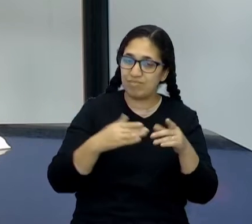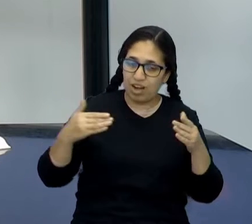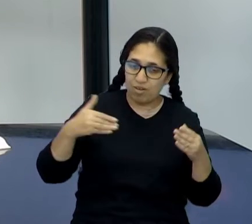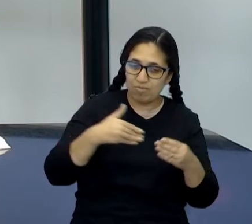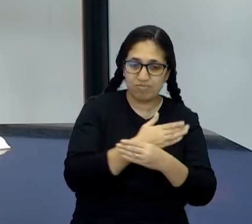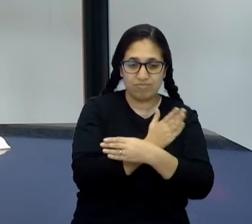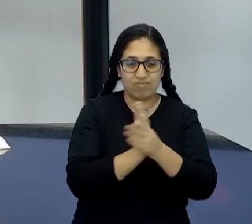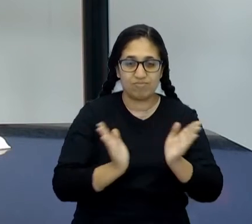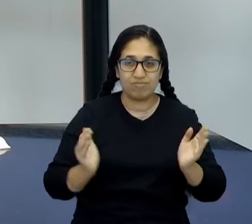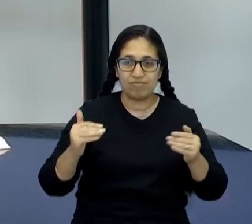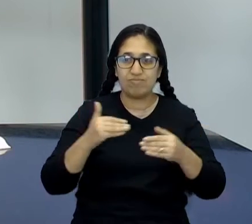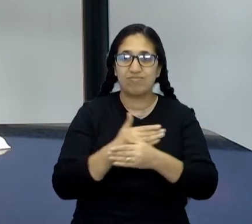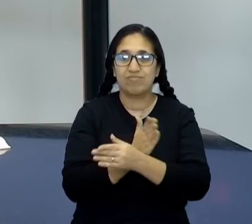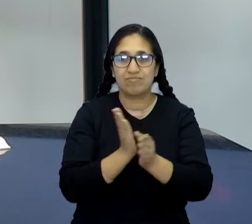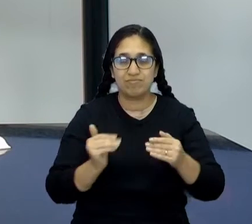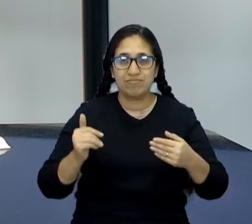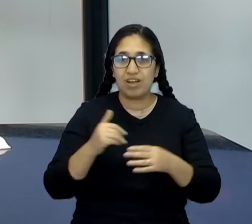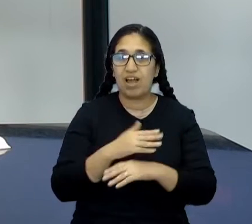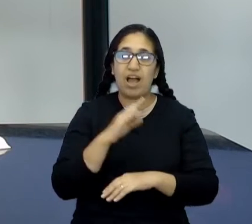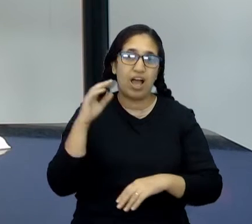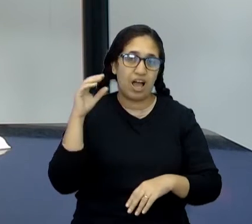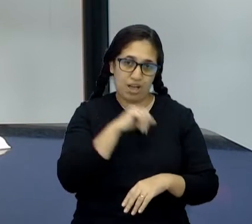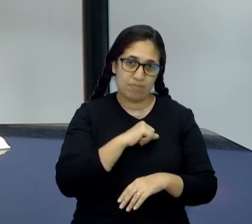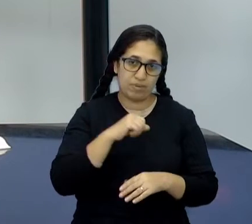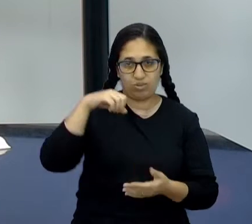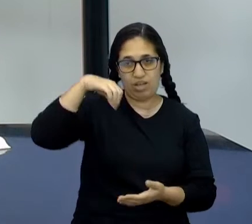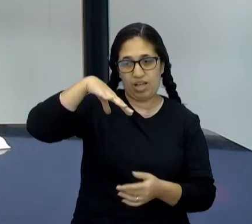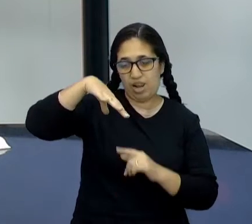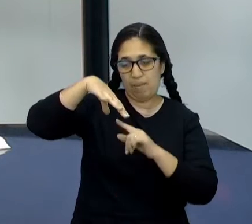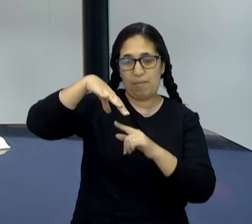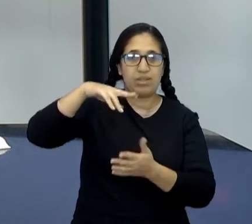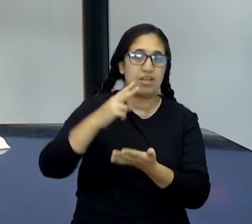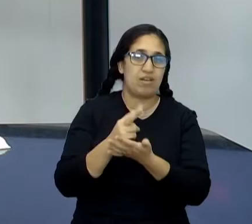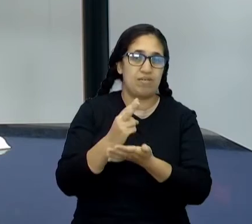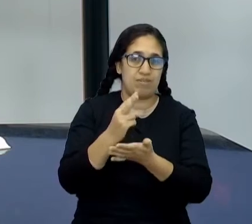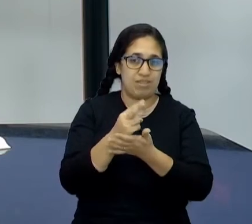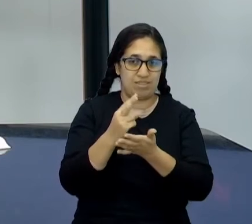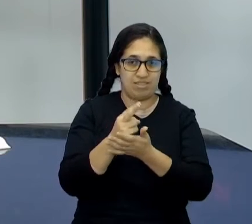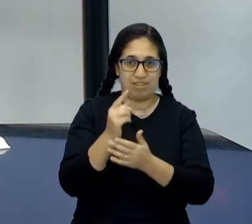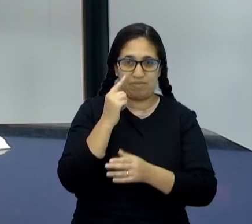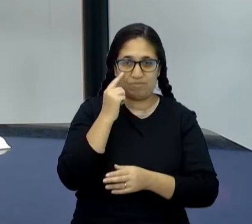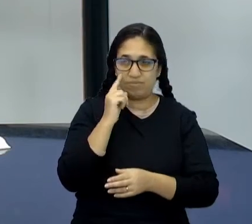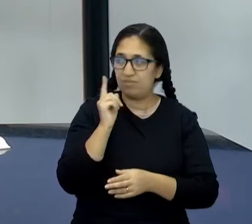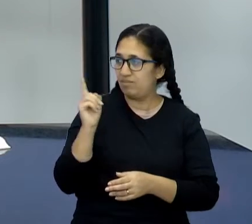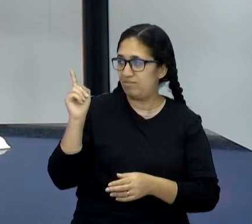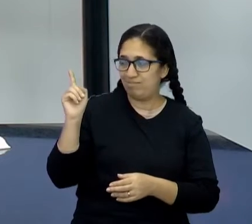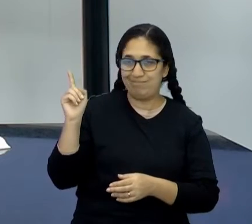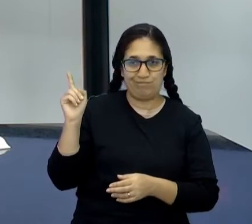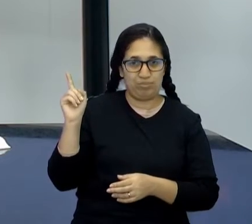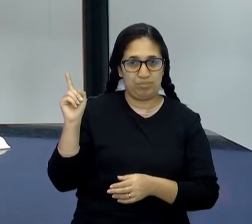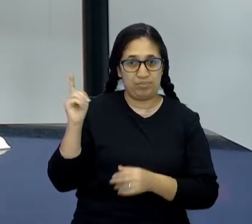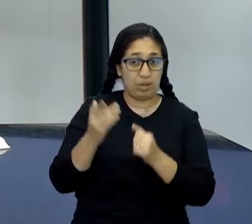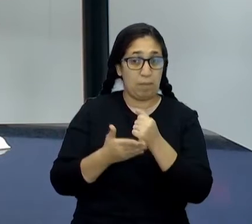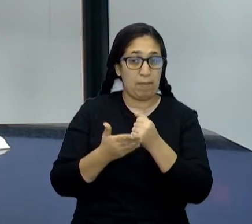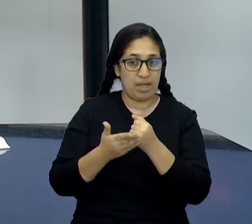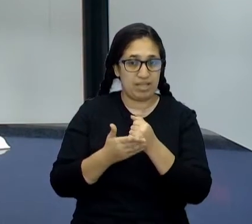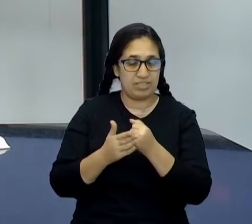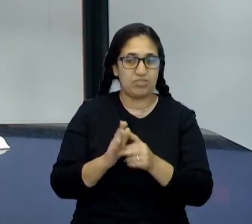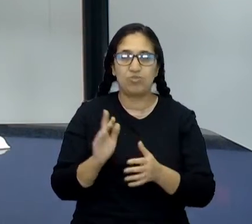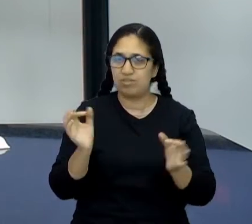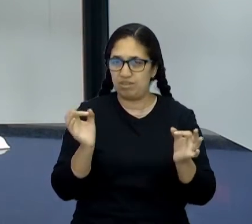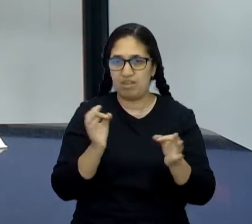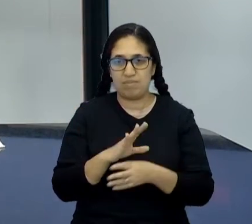outro, mas é tão rápido que a lâmpada fica acesa o tempo todo, tá certo? Isso aqui é o que a gente chama de circuito básico. Já terminamos, eu